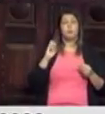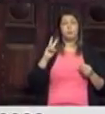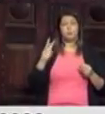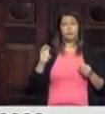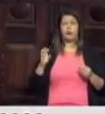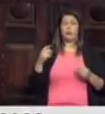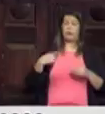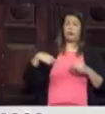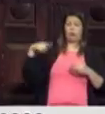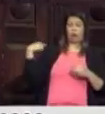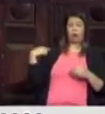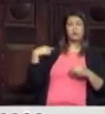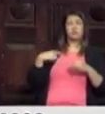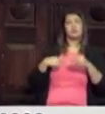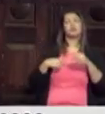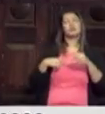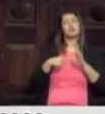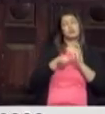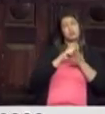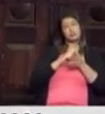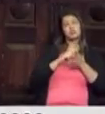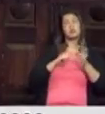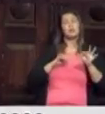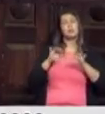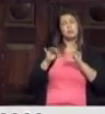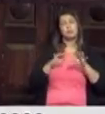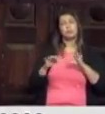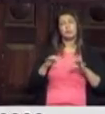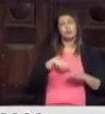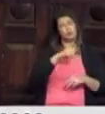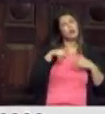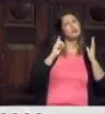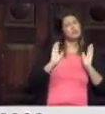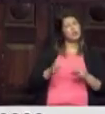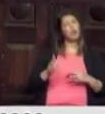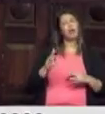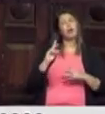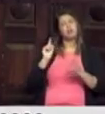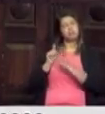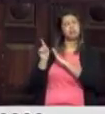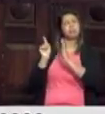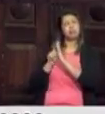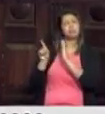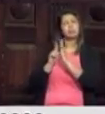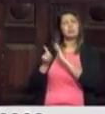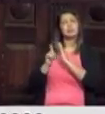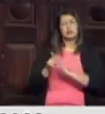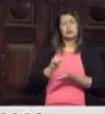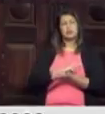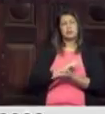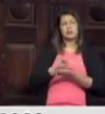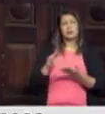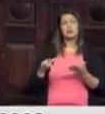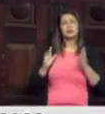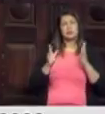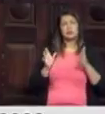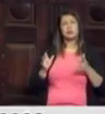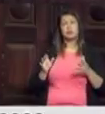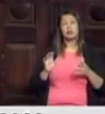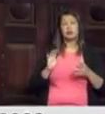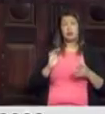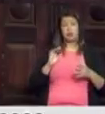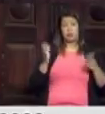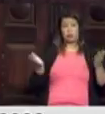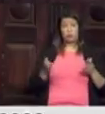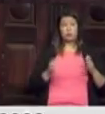anterior. Nós repetimos isso muitas vezes na campanha e, servidor público do município do Rio de Janeiro, você hoje levou um susto, mas